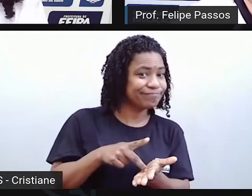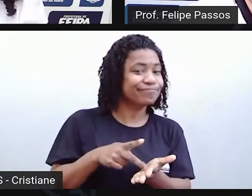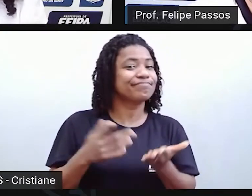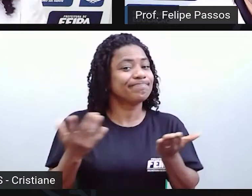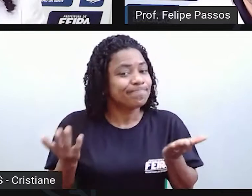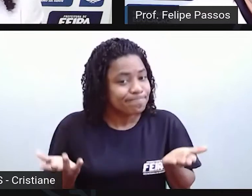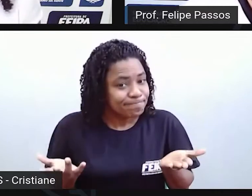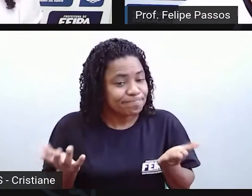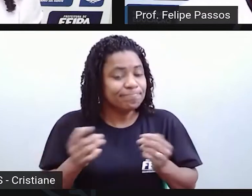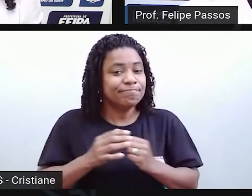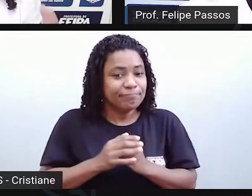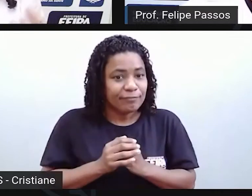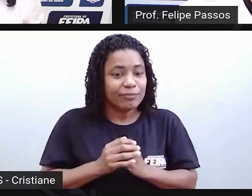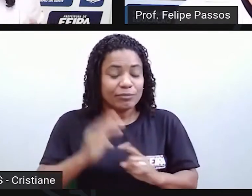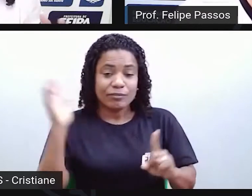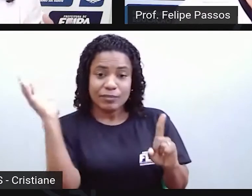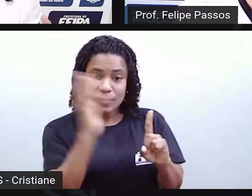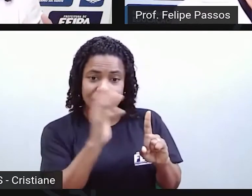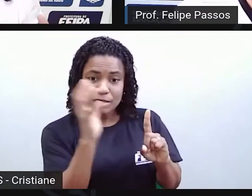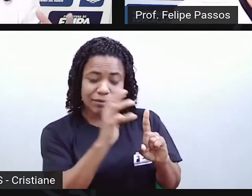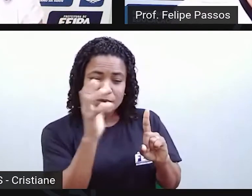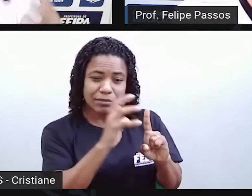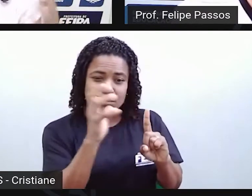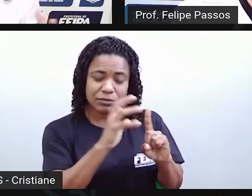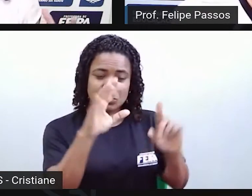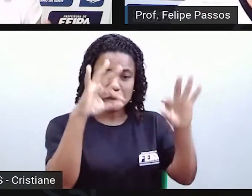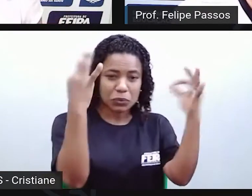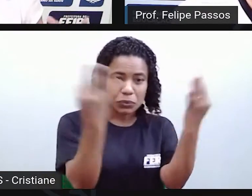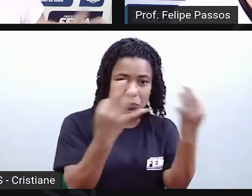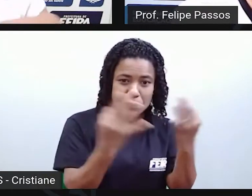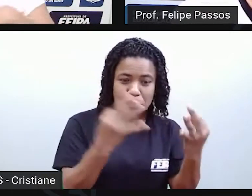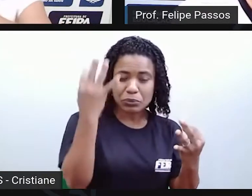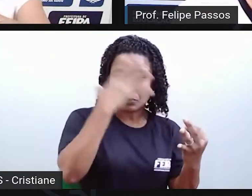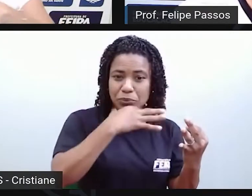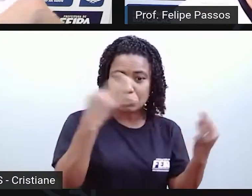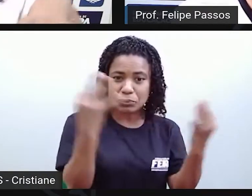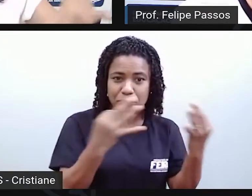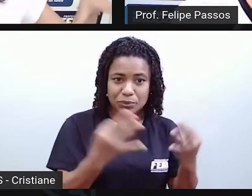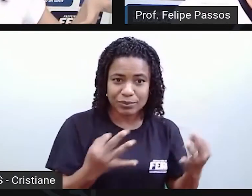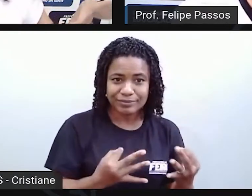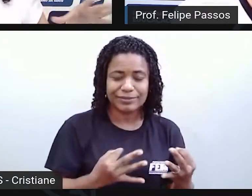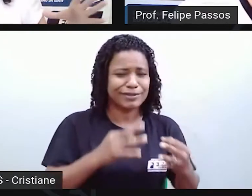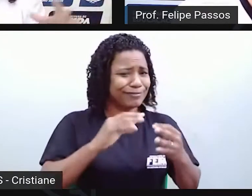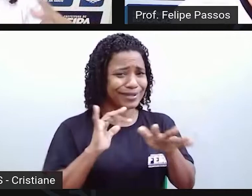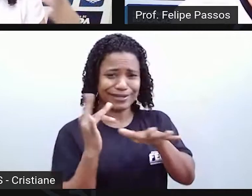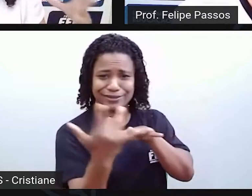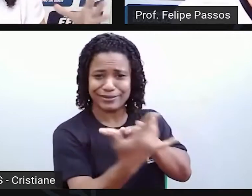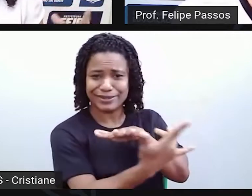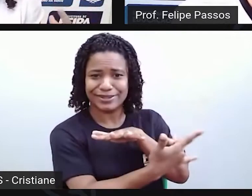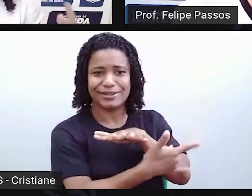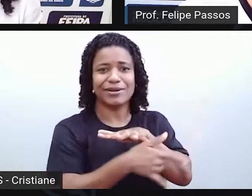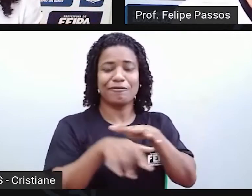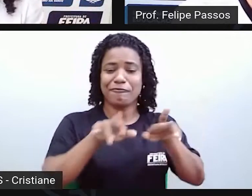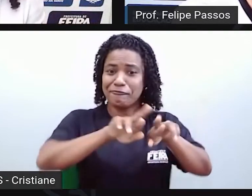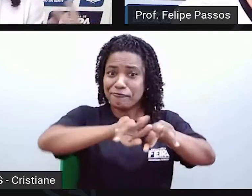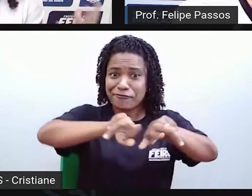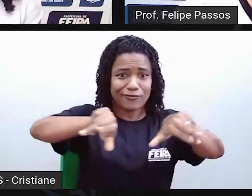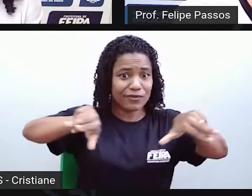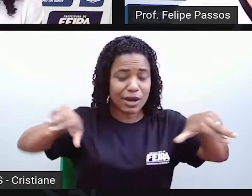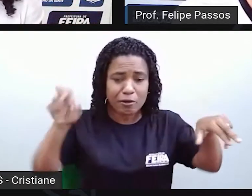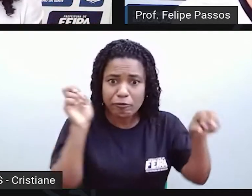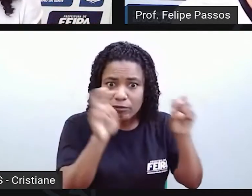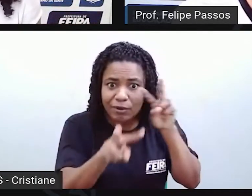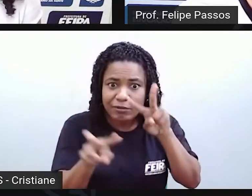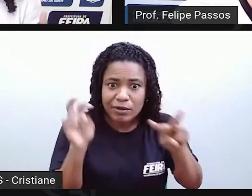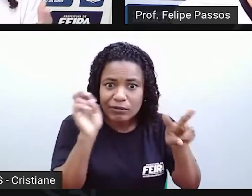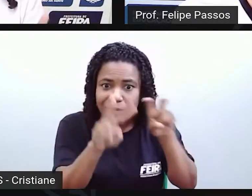A pressão estética, ela ganha na rede social um buffet livre para poder a gente se servir de todas as formas de